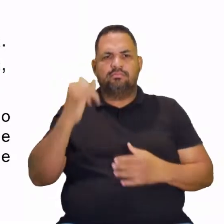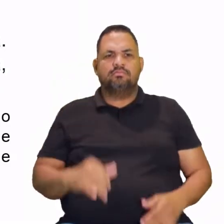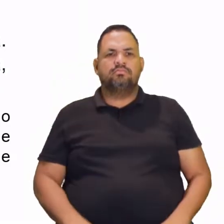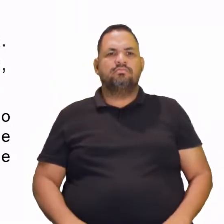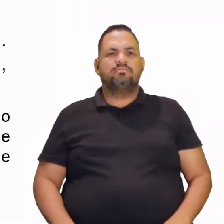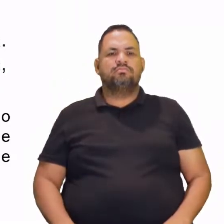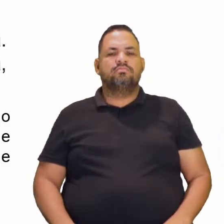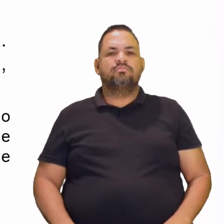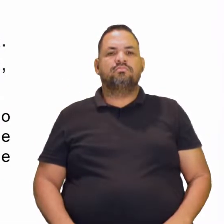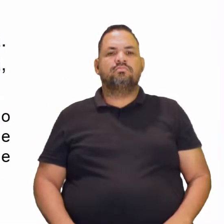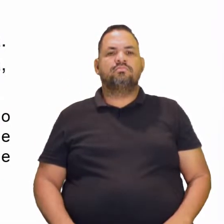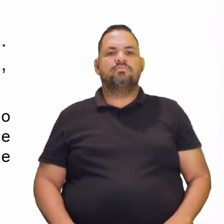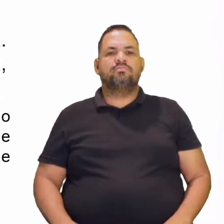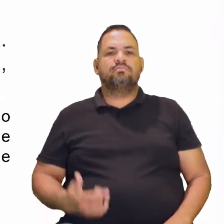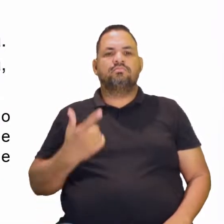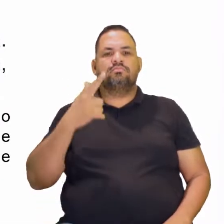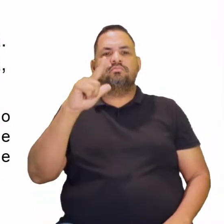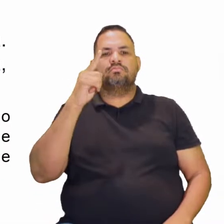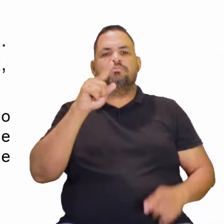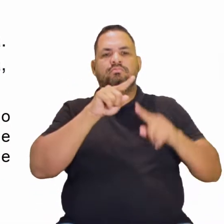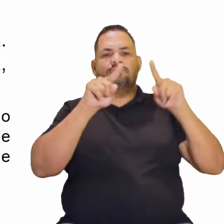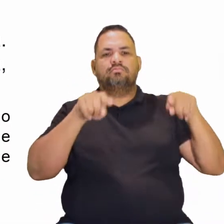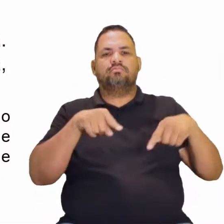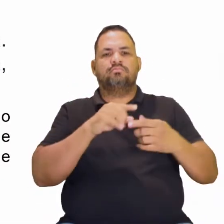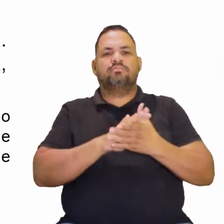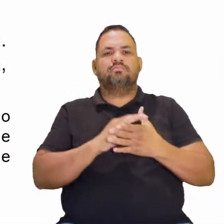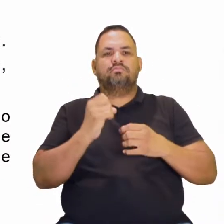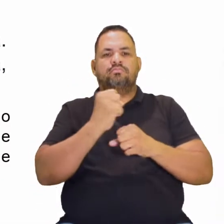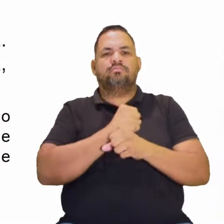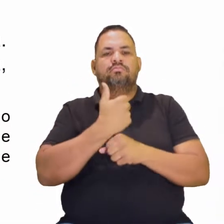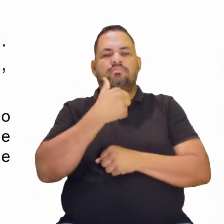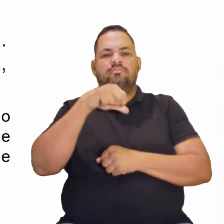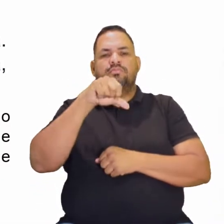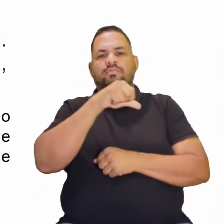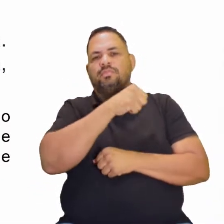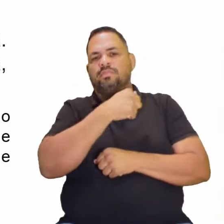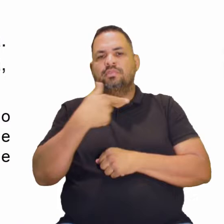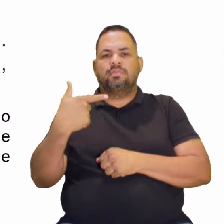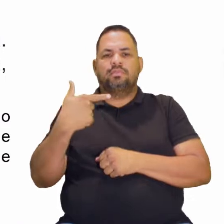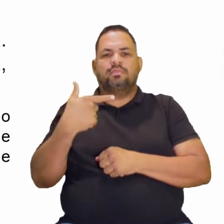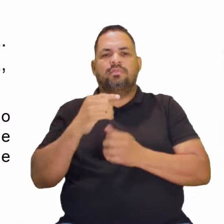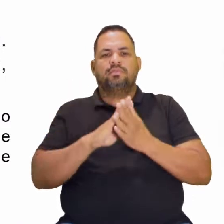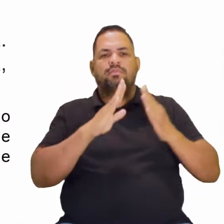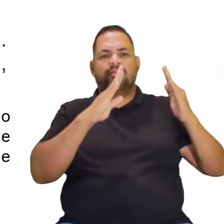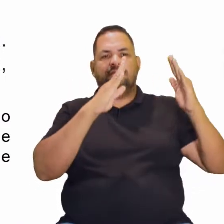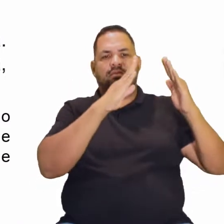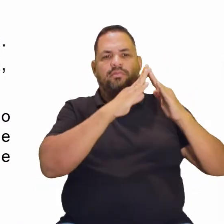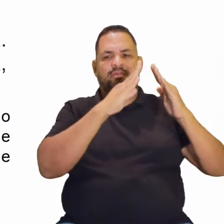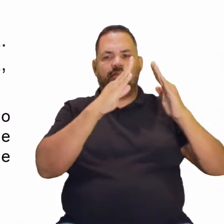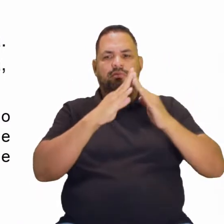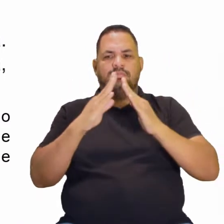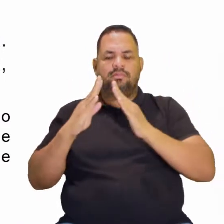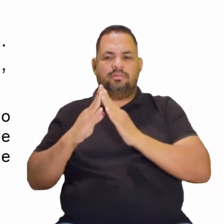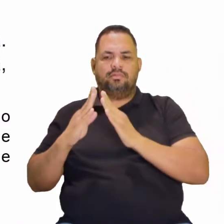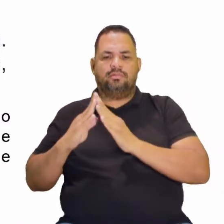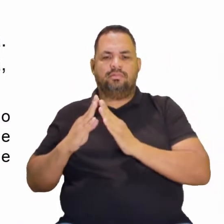Segal. Outra obra aí, ó, de 1912, Aldeia Russa, né? Onde ele